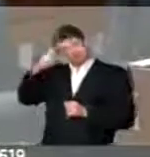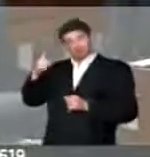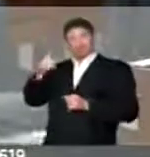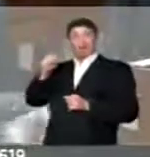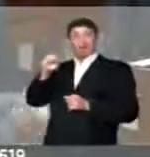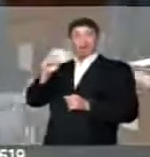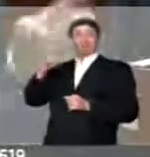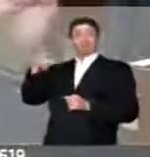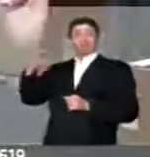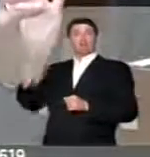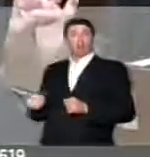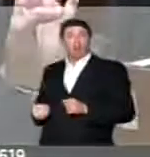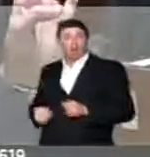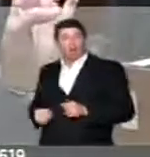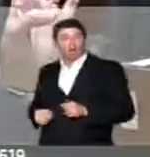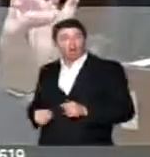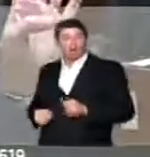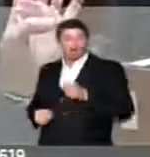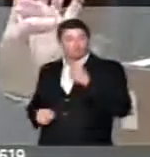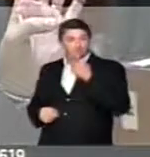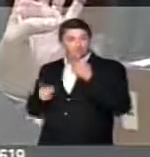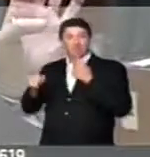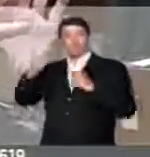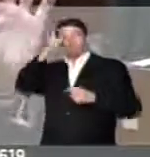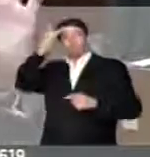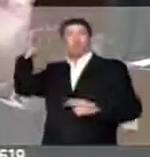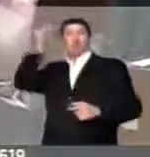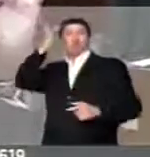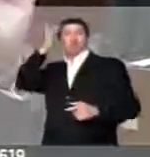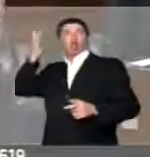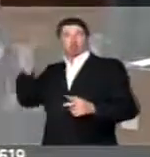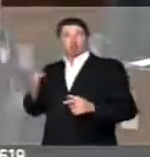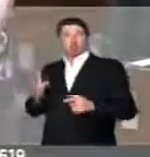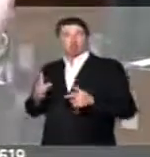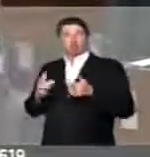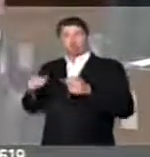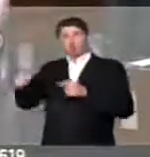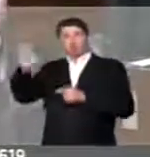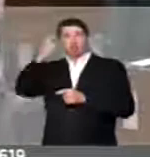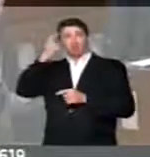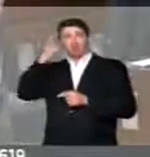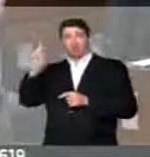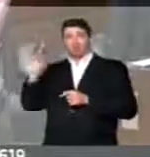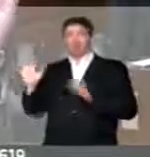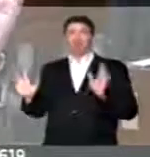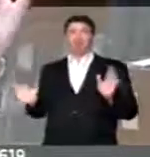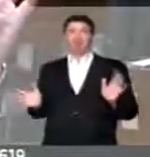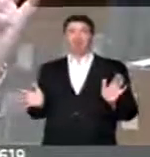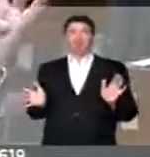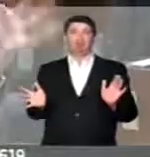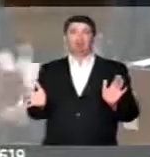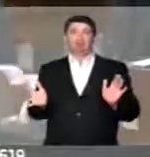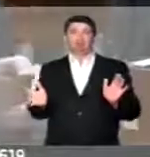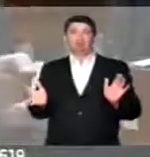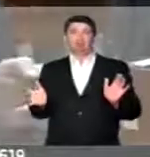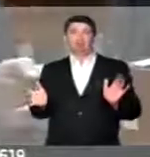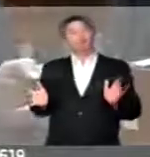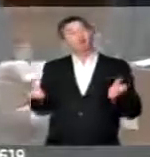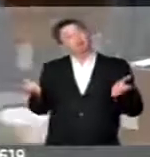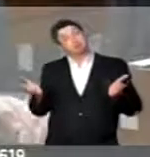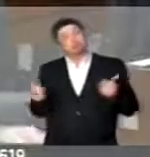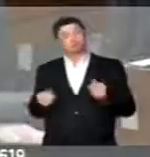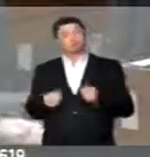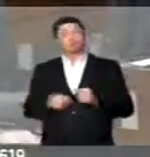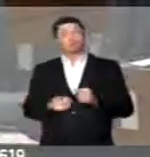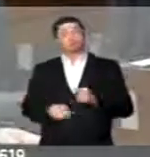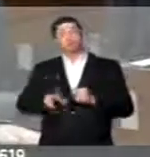da coca e que eles são o cara. Essa é o que pensam alguns petistas. E